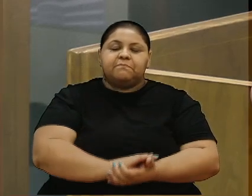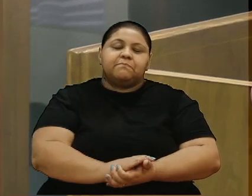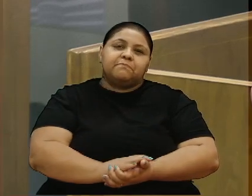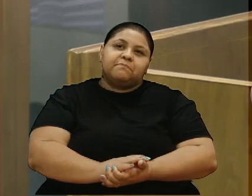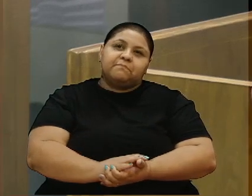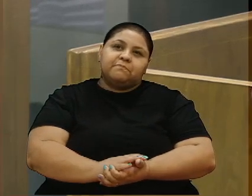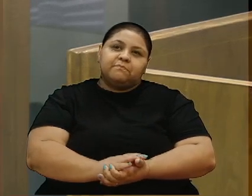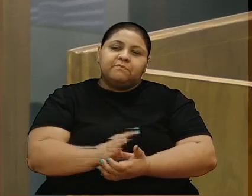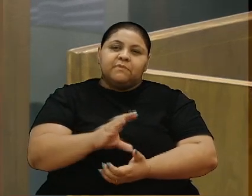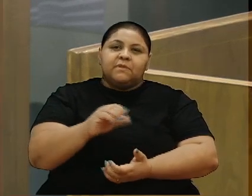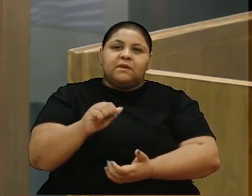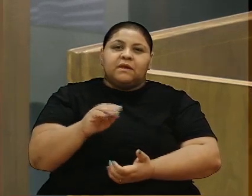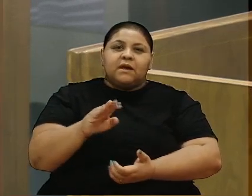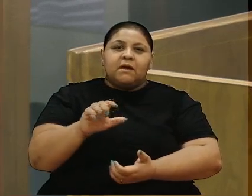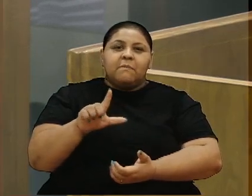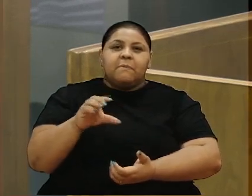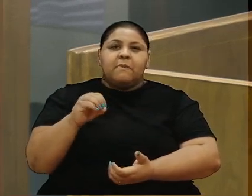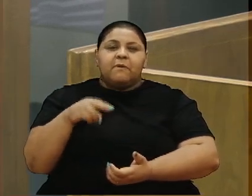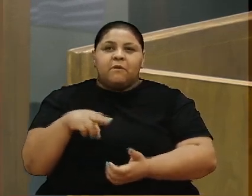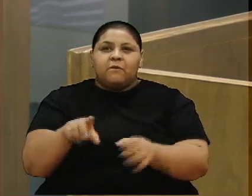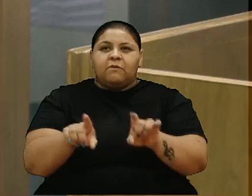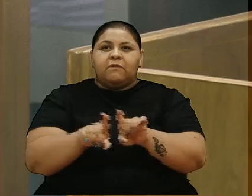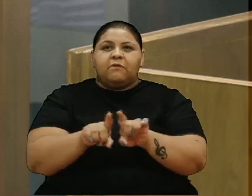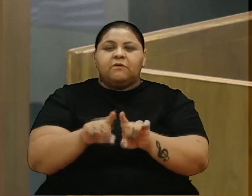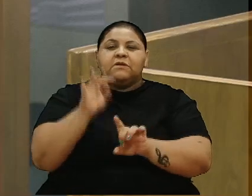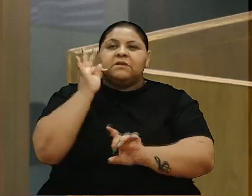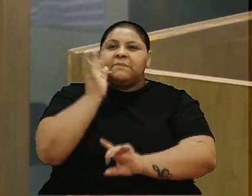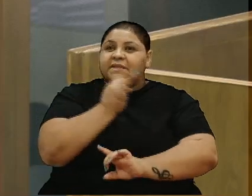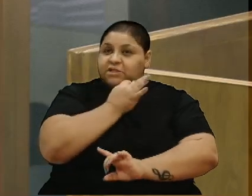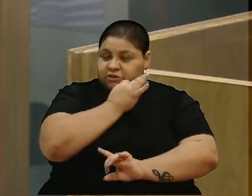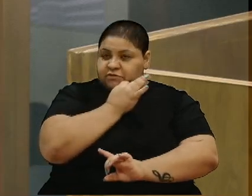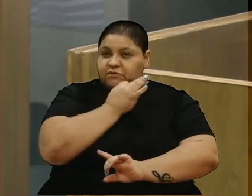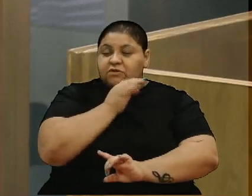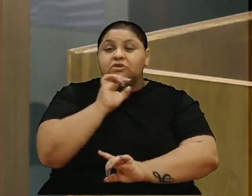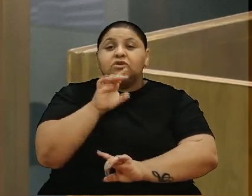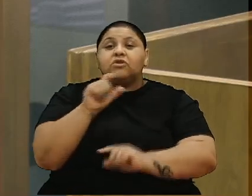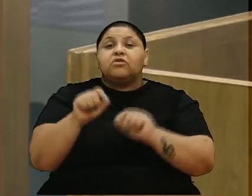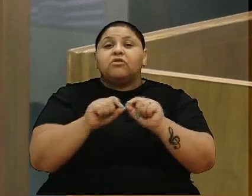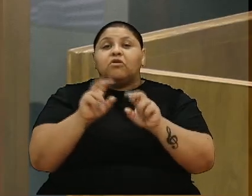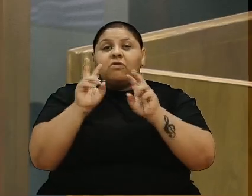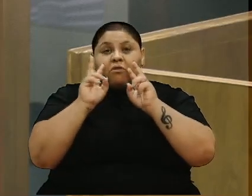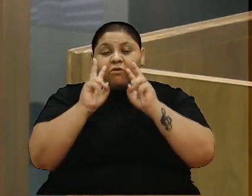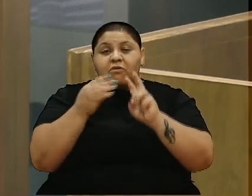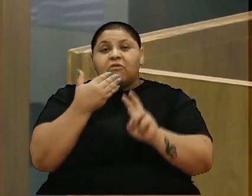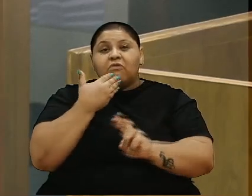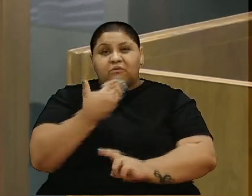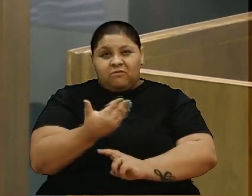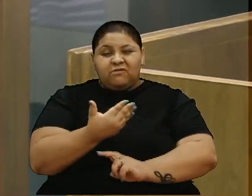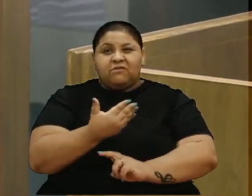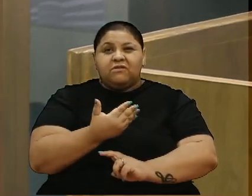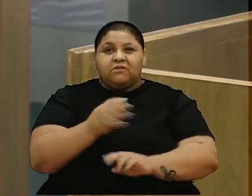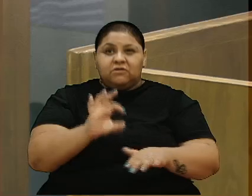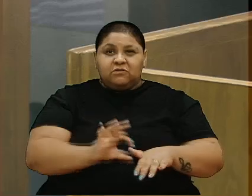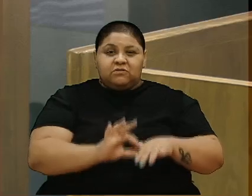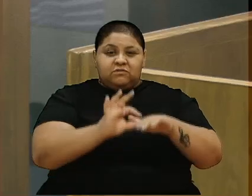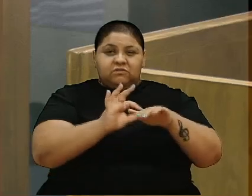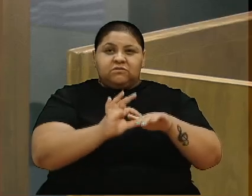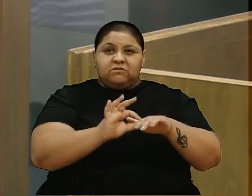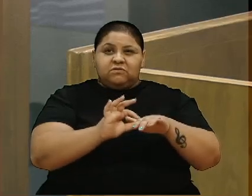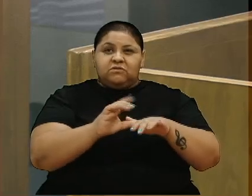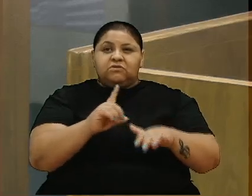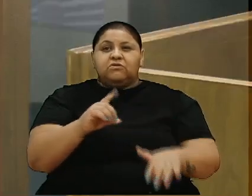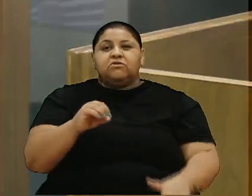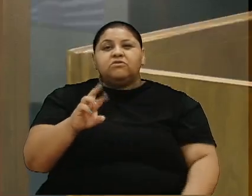o Cabelon, também a Tatiane Frisso. Só que o que a gente vê e nós pedimos para o chefe de gabinete Dornelles, que também